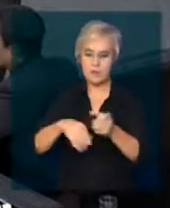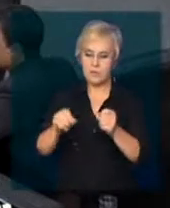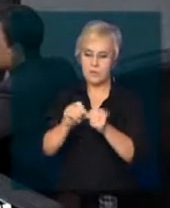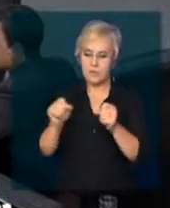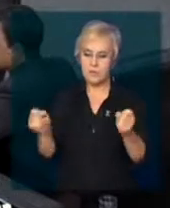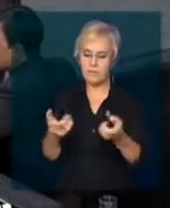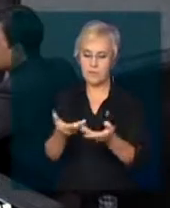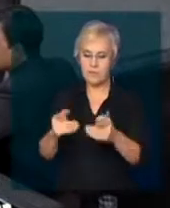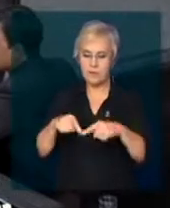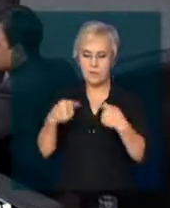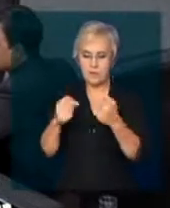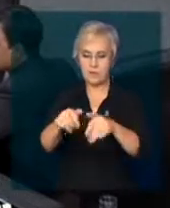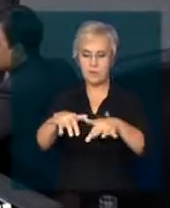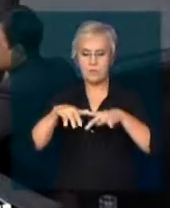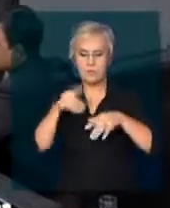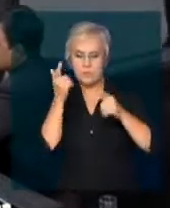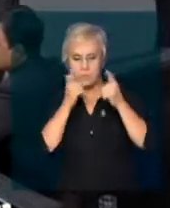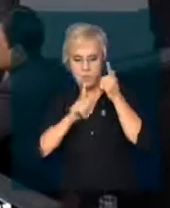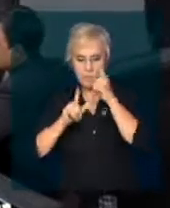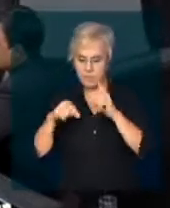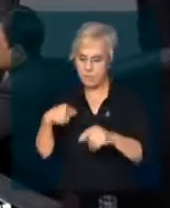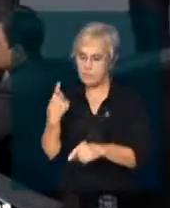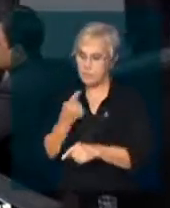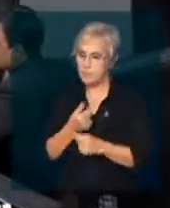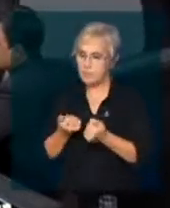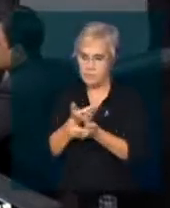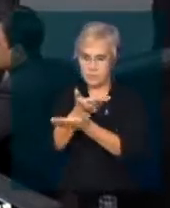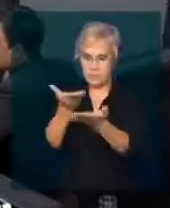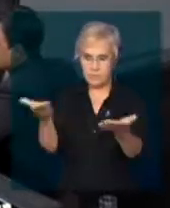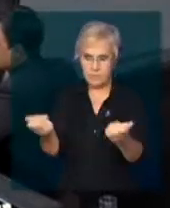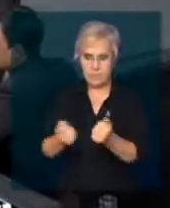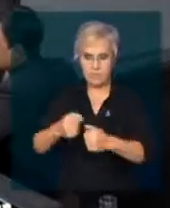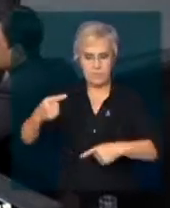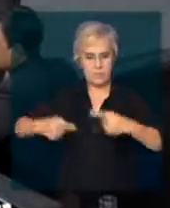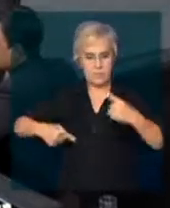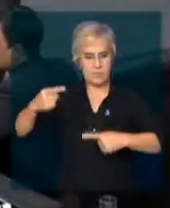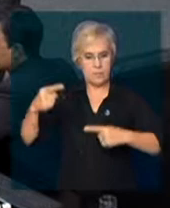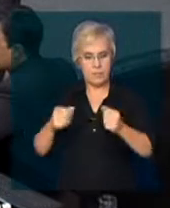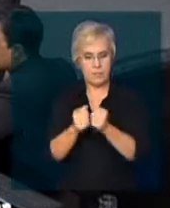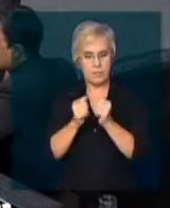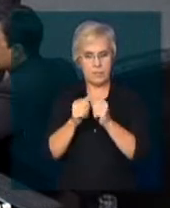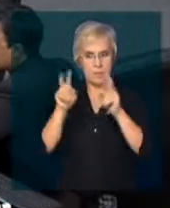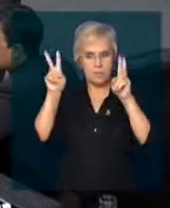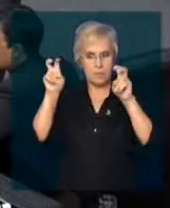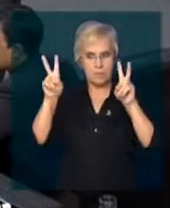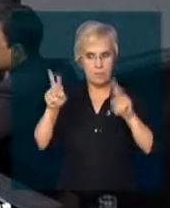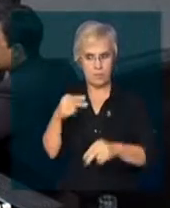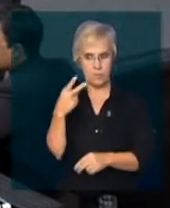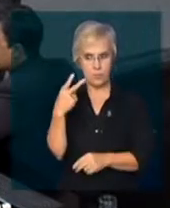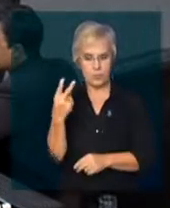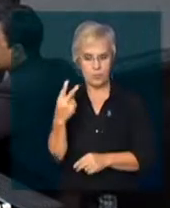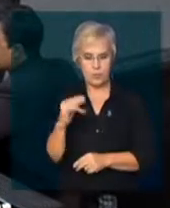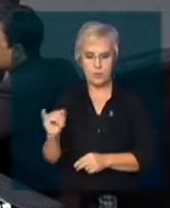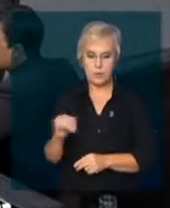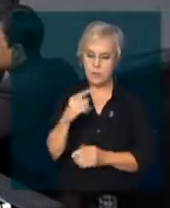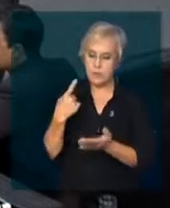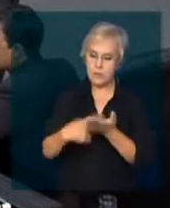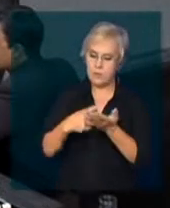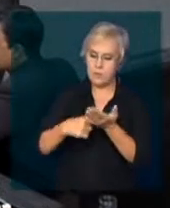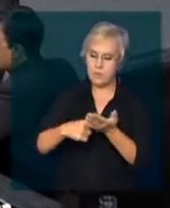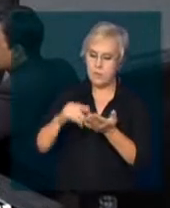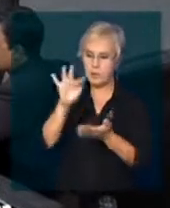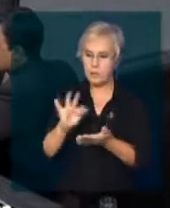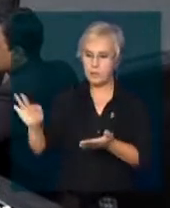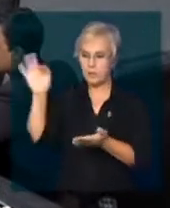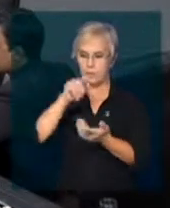sessão para permitir que a gente trouxesse os debates com relação a esses dois temas importantes, que é a reforma política e o